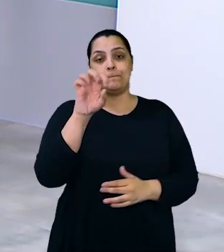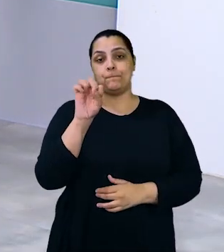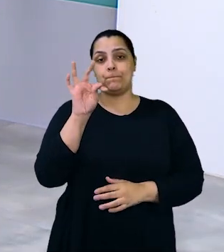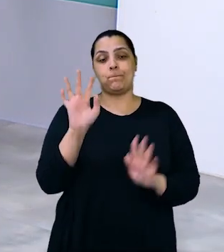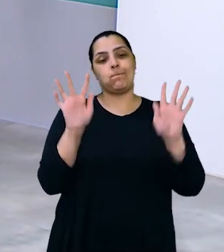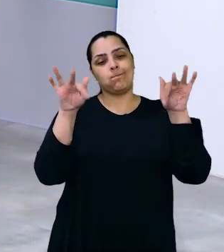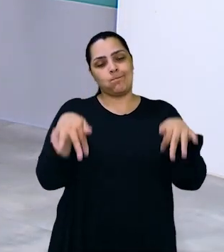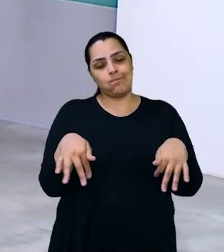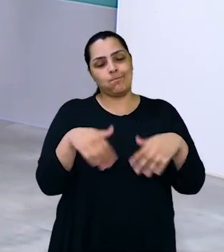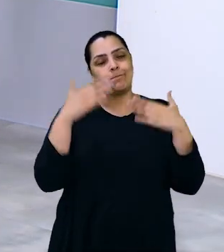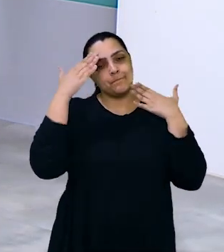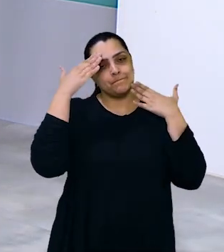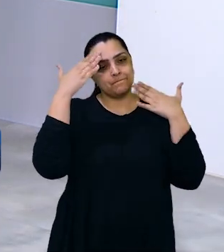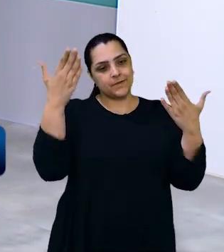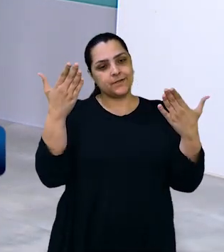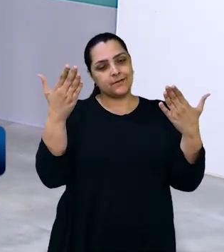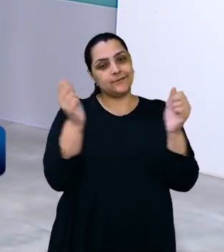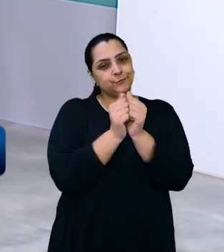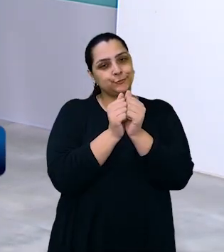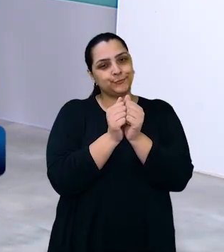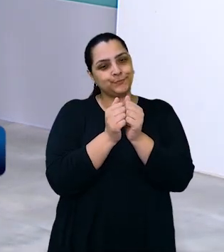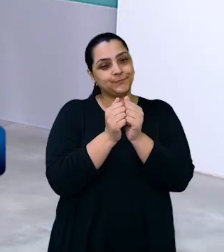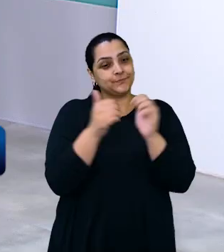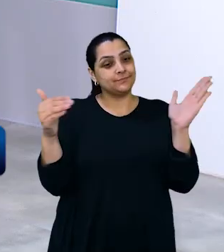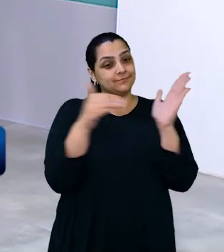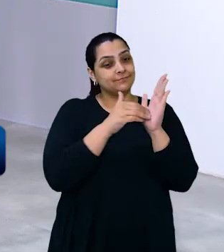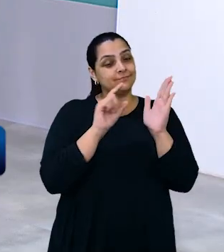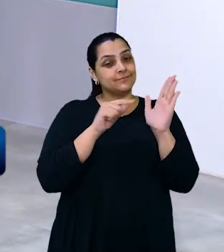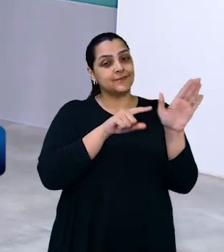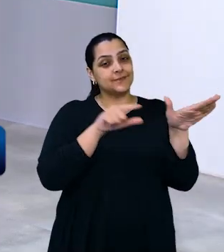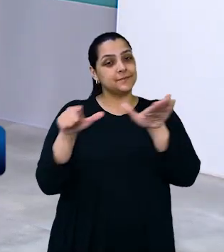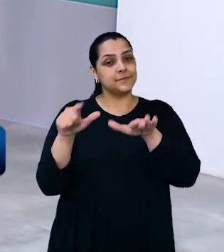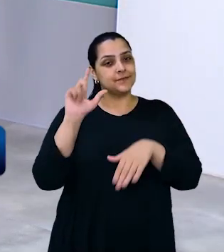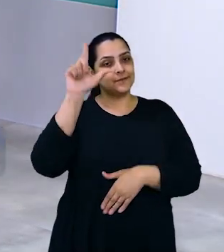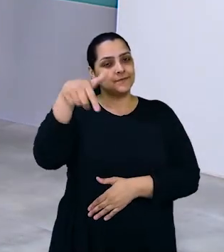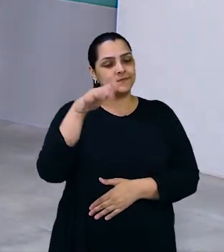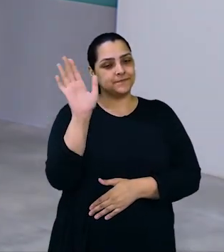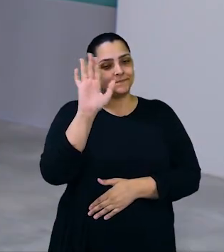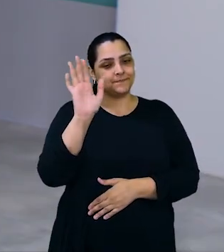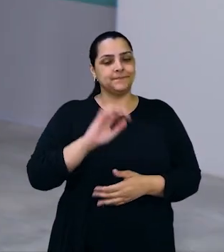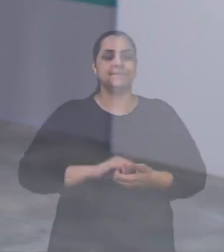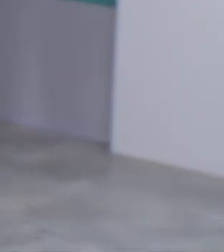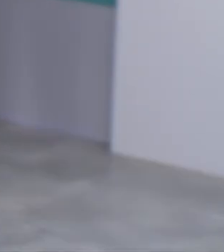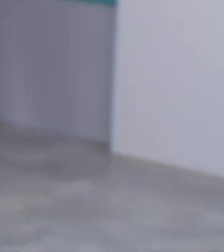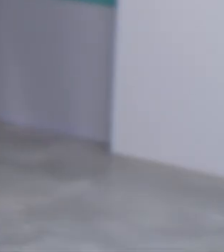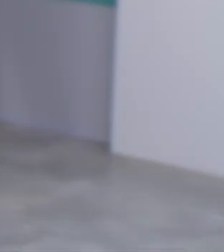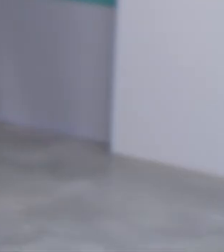fica por aqui. Muito obrigada pela companhia. A gente se encontra na semana que vem. Tchau, tchau.